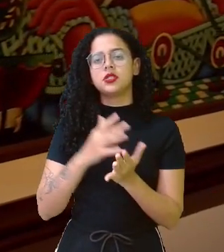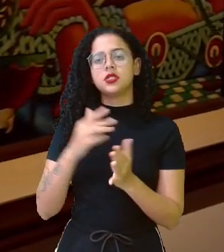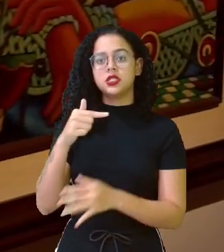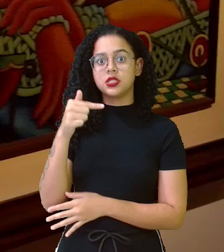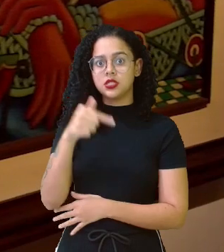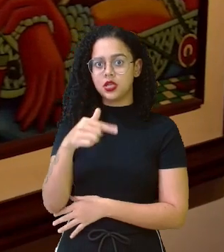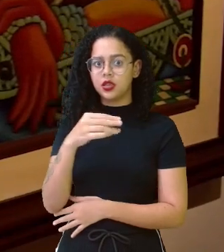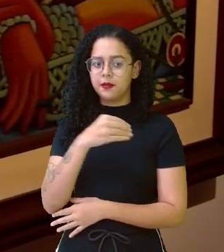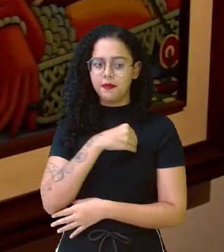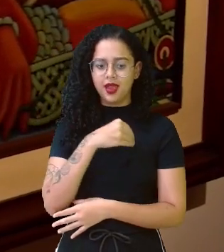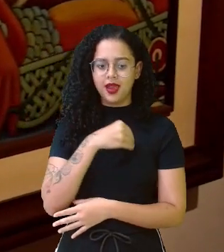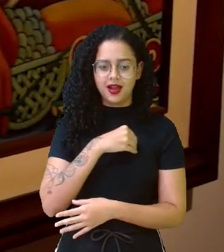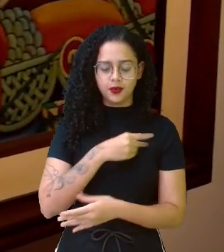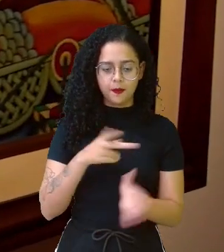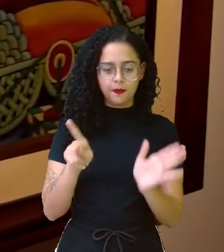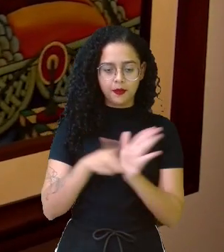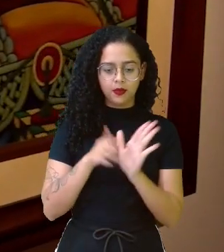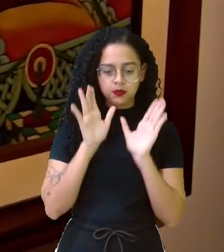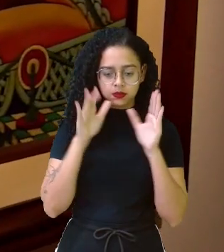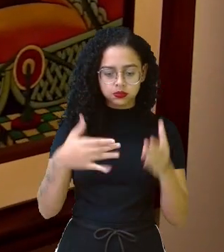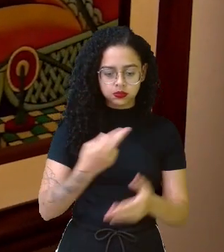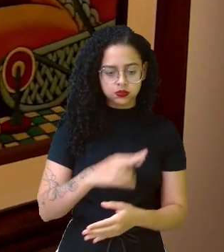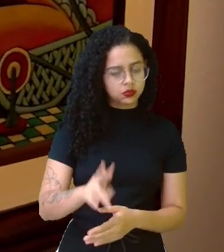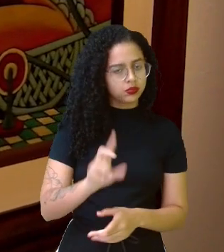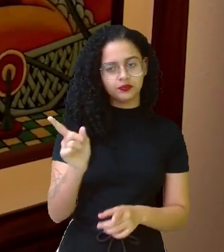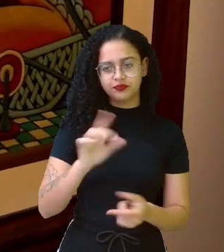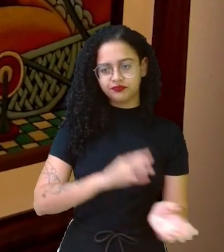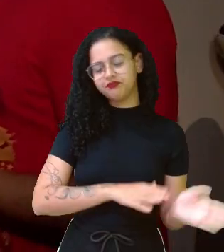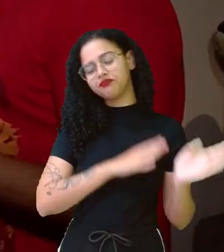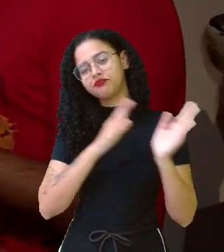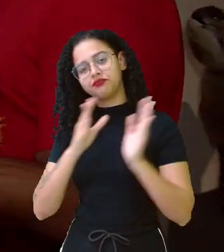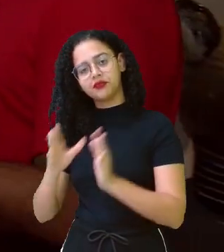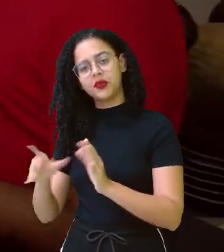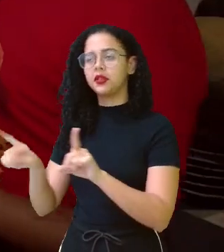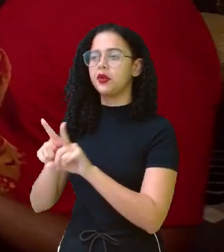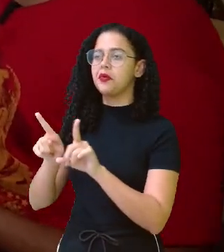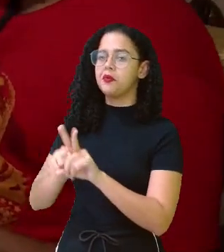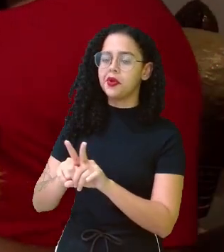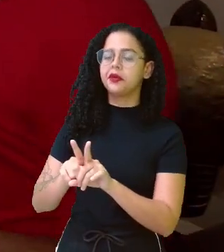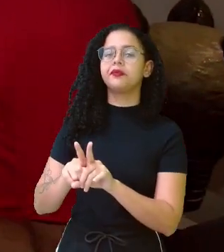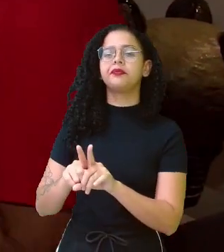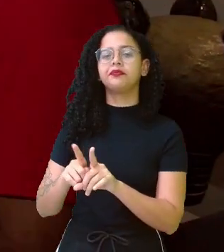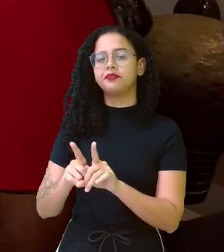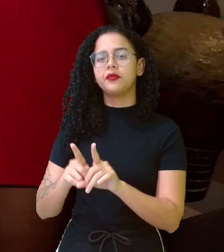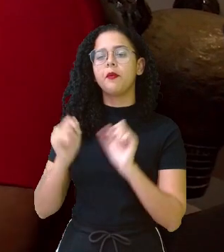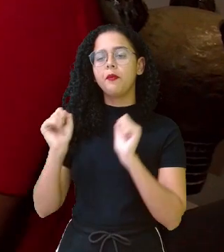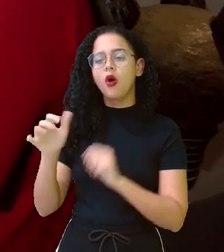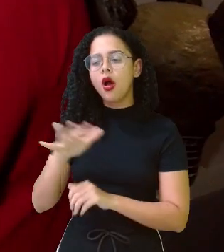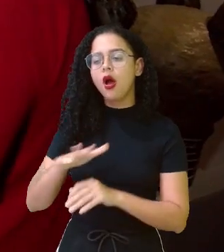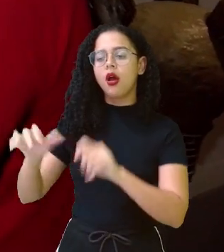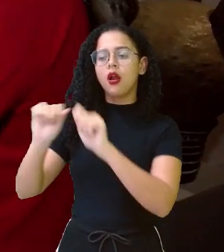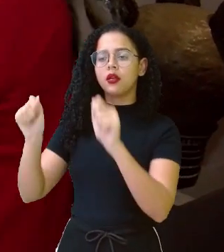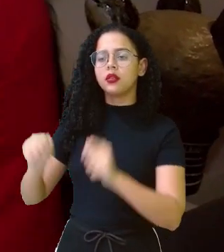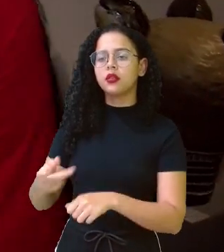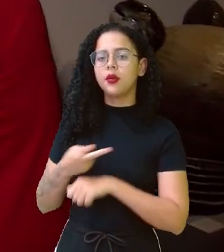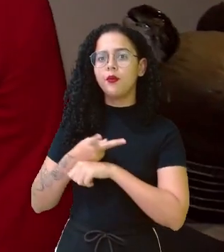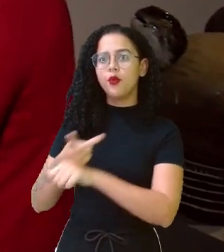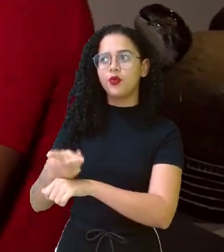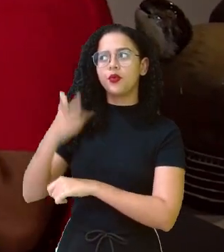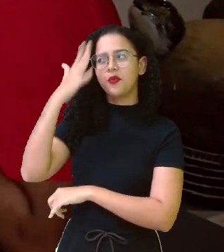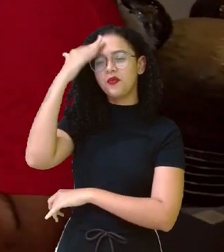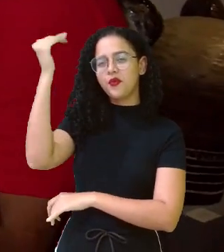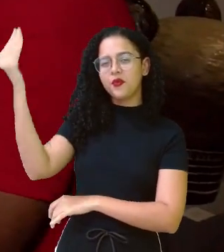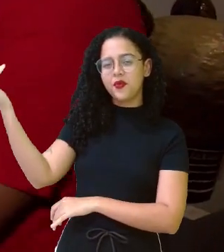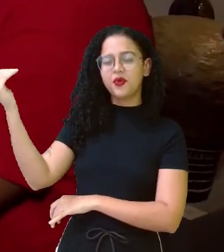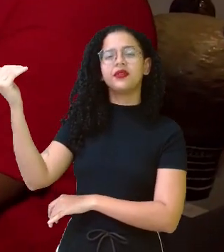formato religioso e traz uma representação dos sete pecados, dando, aí mais uma vez, aquilo que a gente falou, a busca por popularizar,